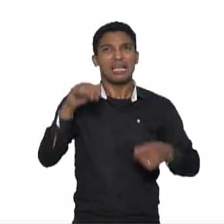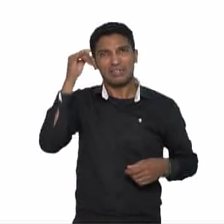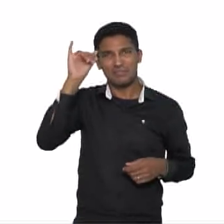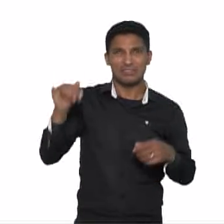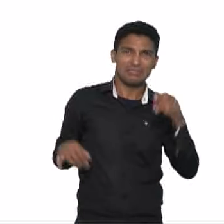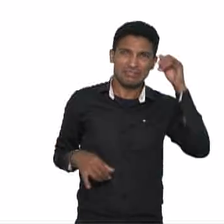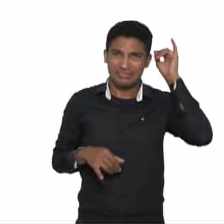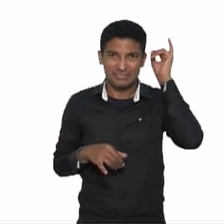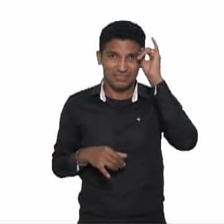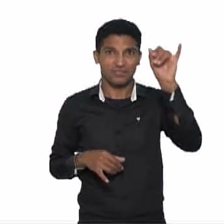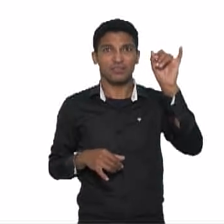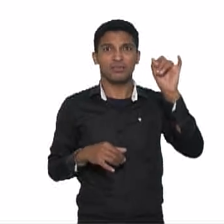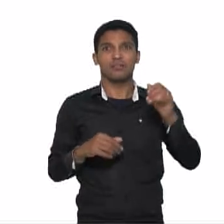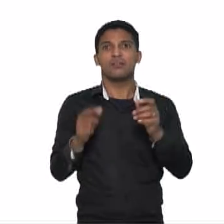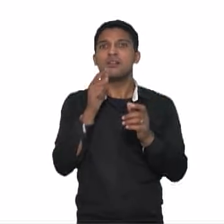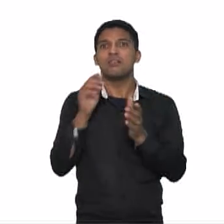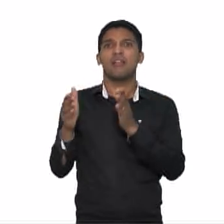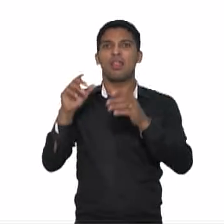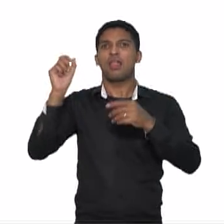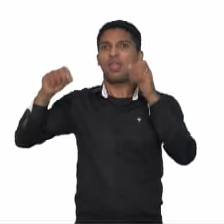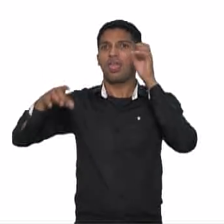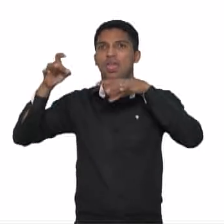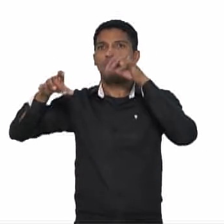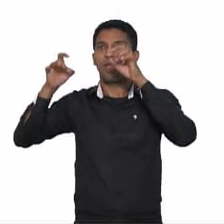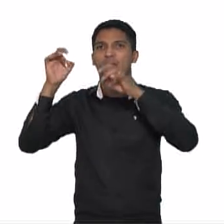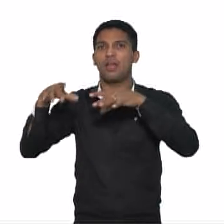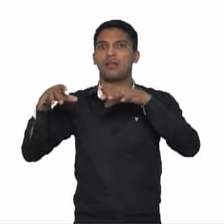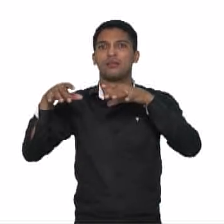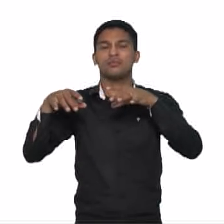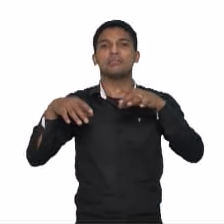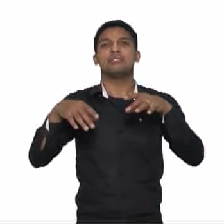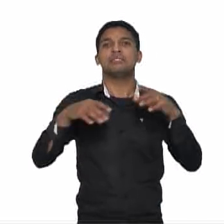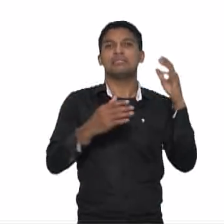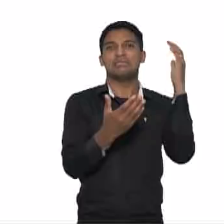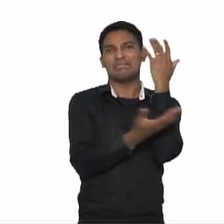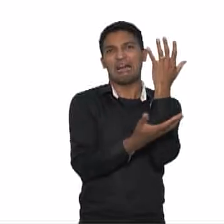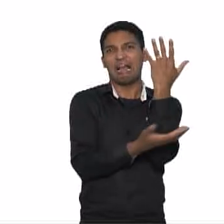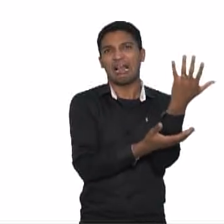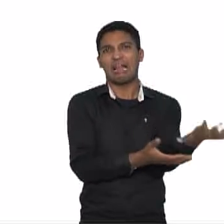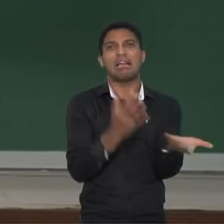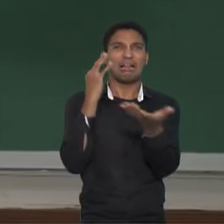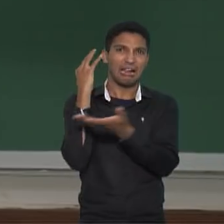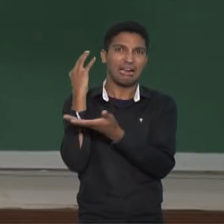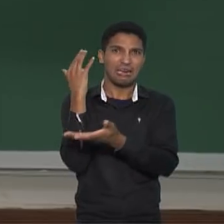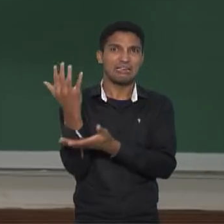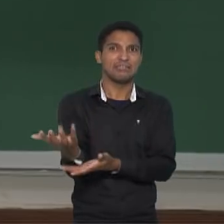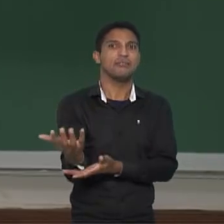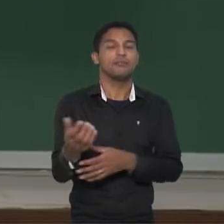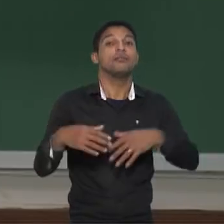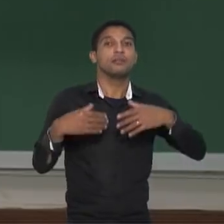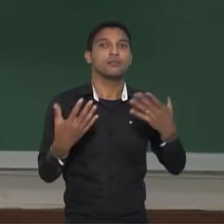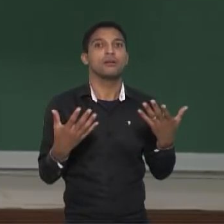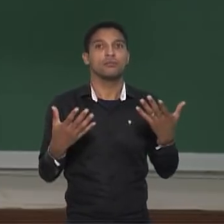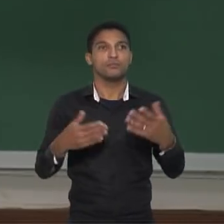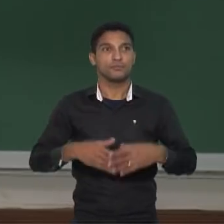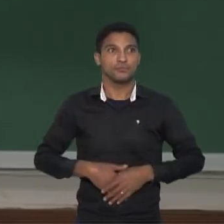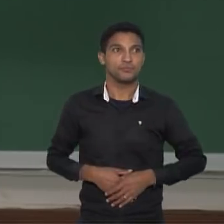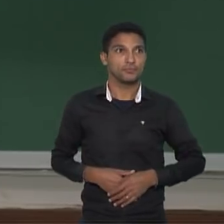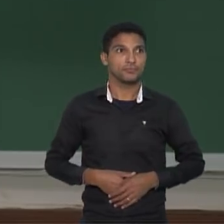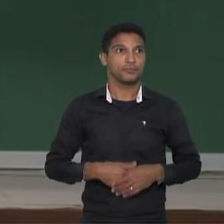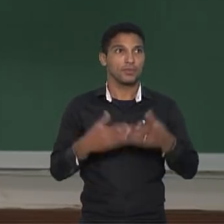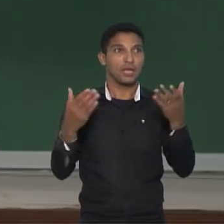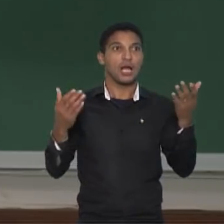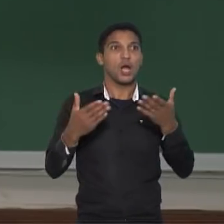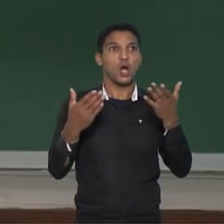para o consumo, que priorize o ambiente. Então, a gente necessita muito agora que a gente tenha